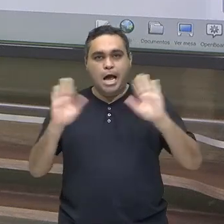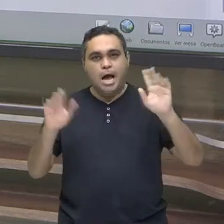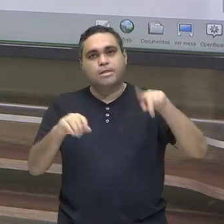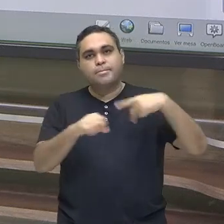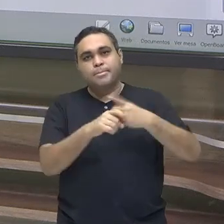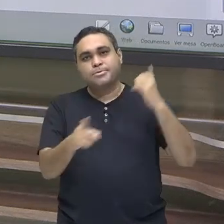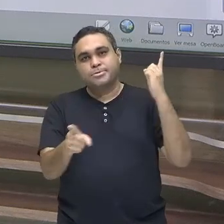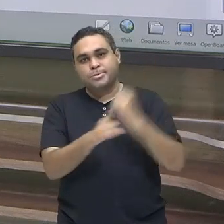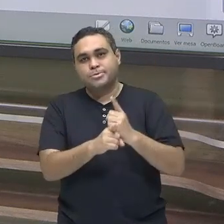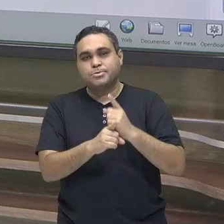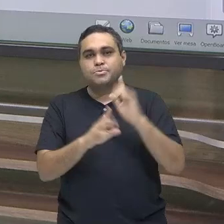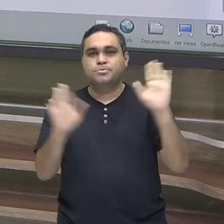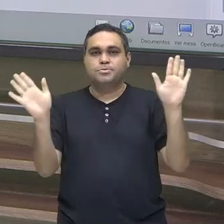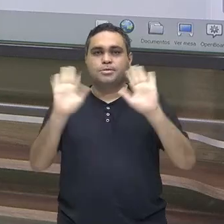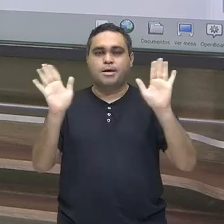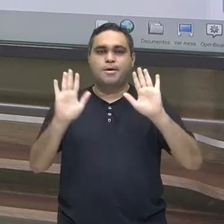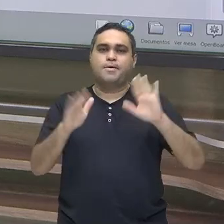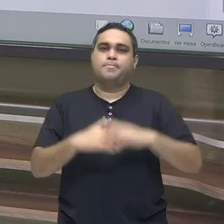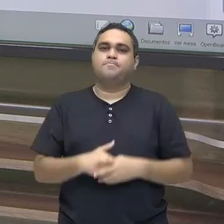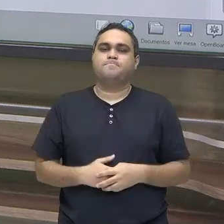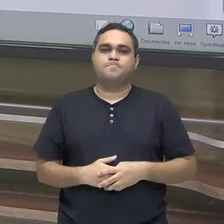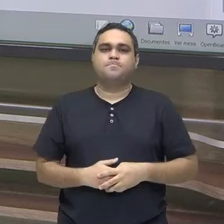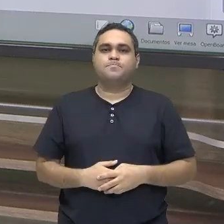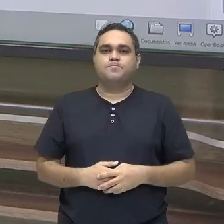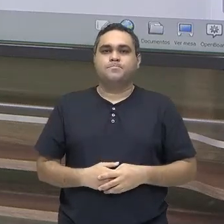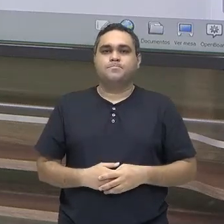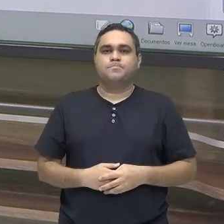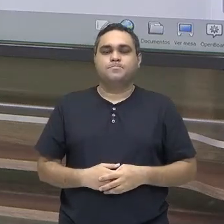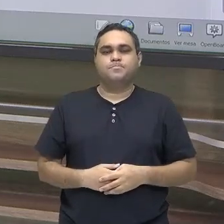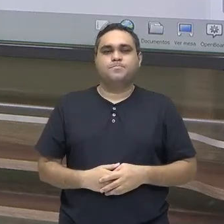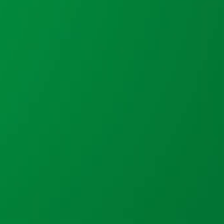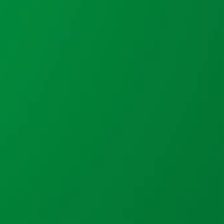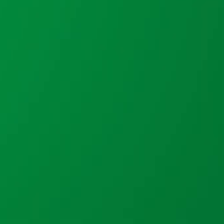numa próxima. Beijo no coração, obrigada a vocês. Tchau, tchau.